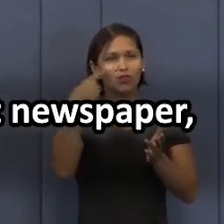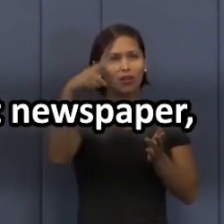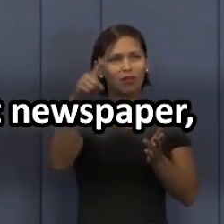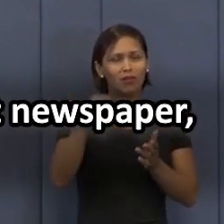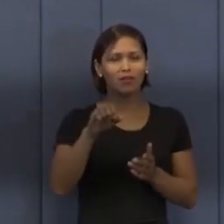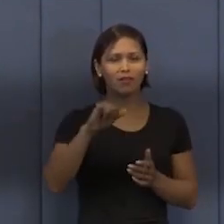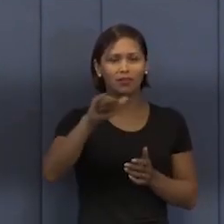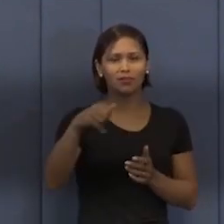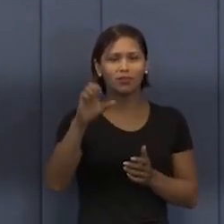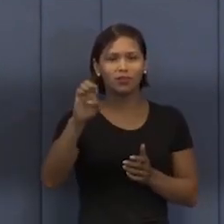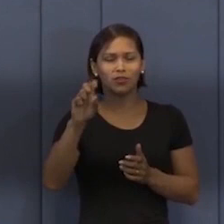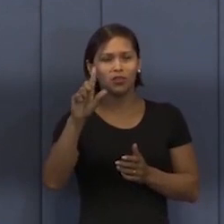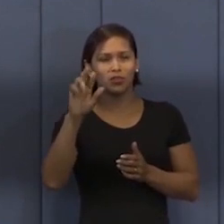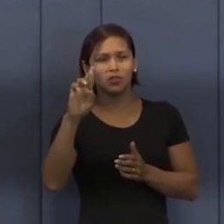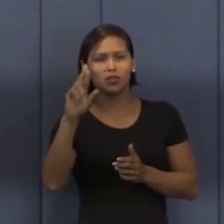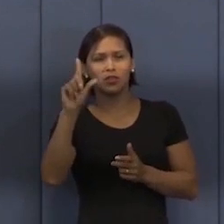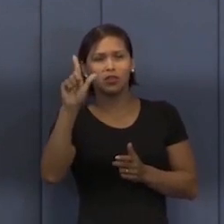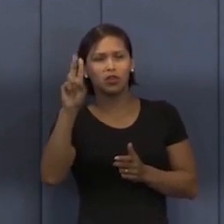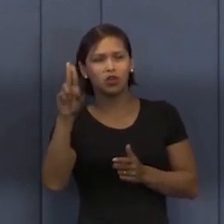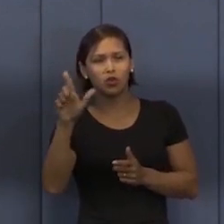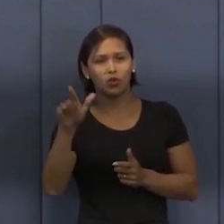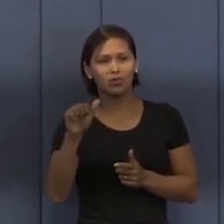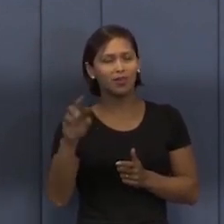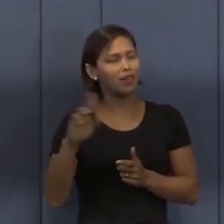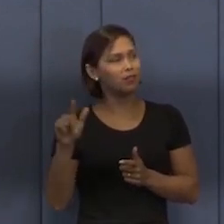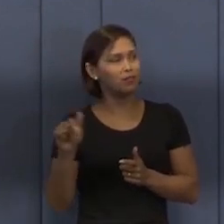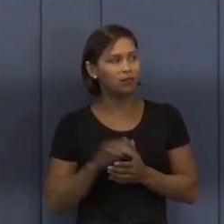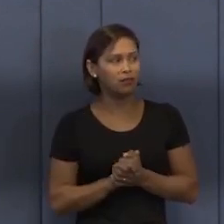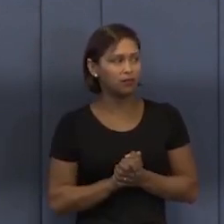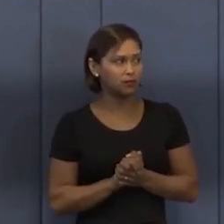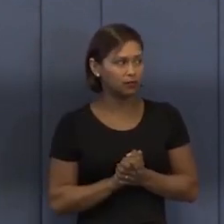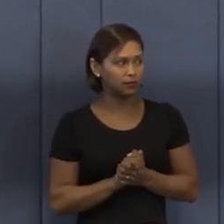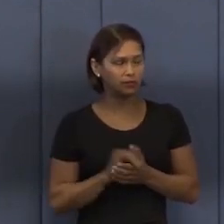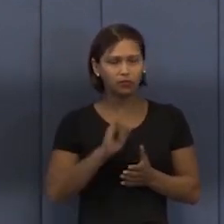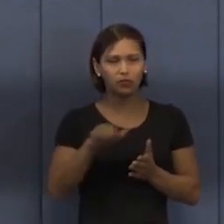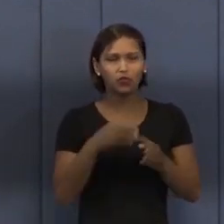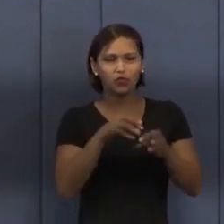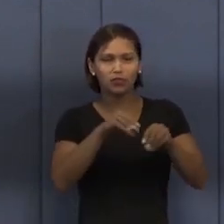um jornal do centro-esquerda, diga-se passagem, no Haaretz, que quer dizer o jornal da terra,